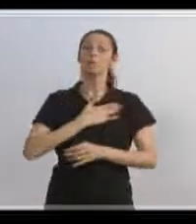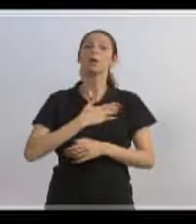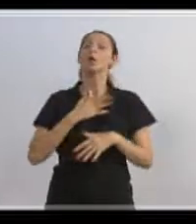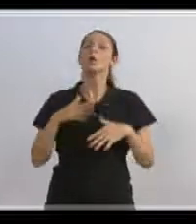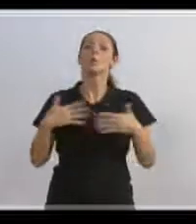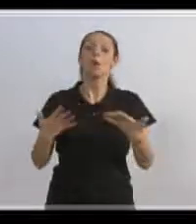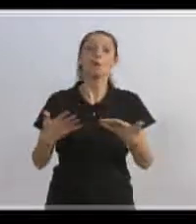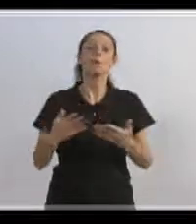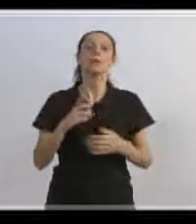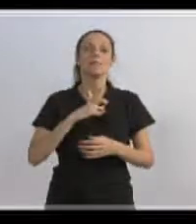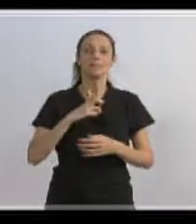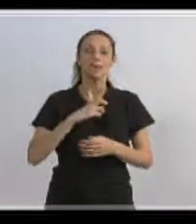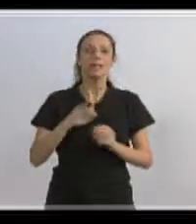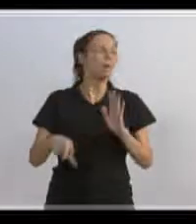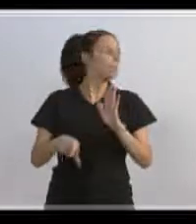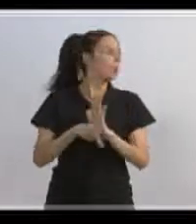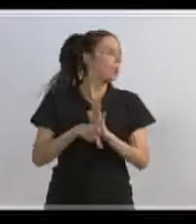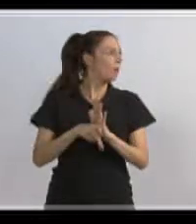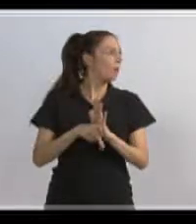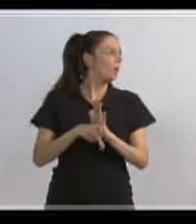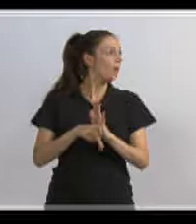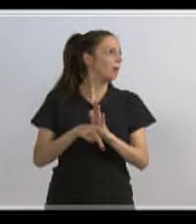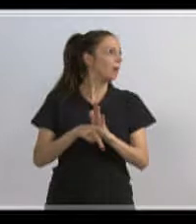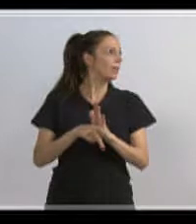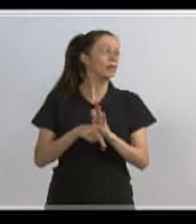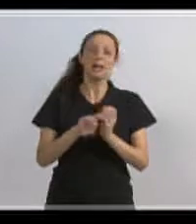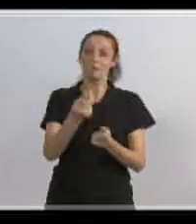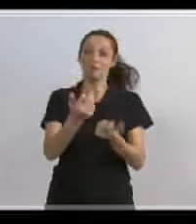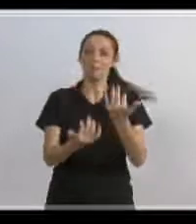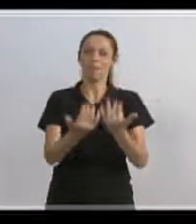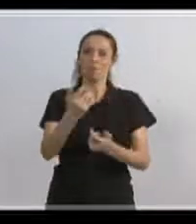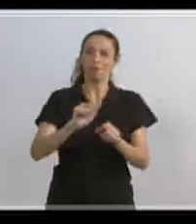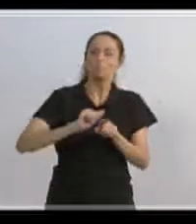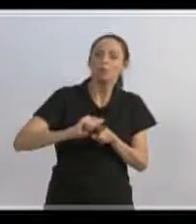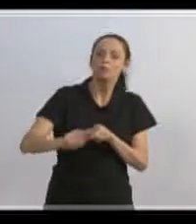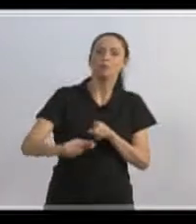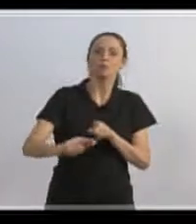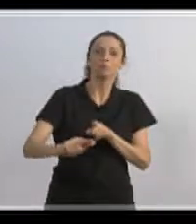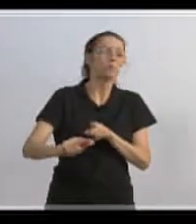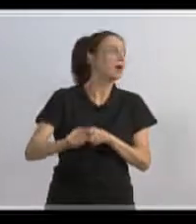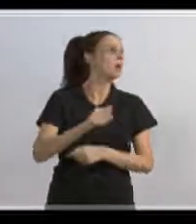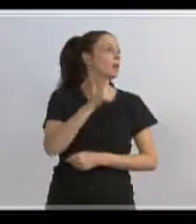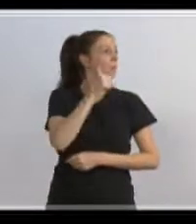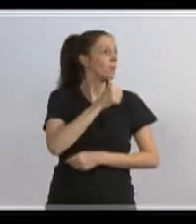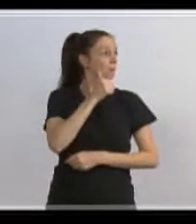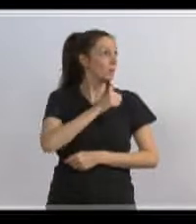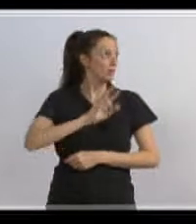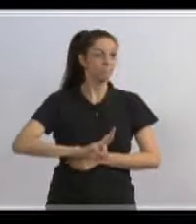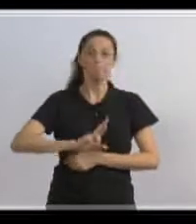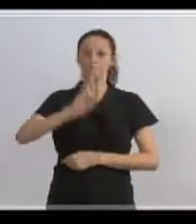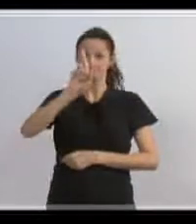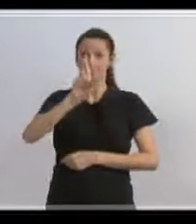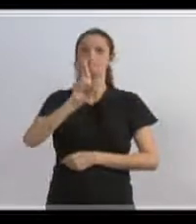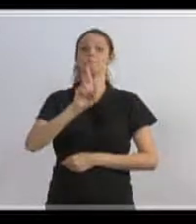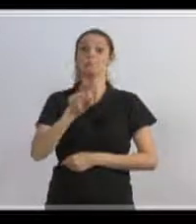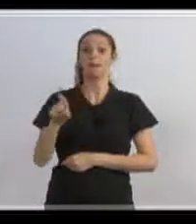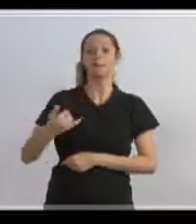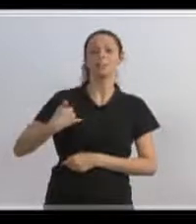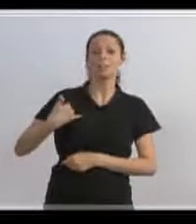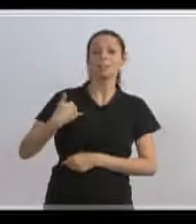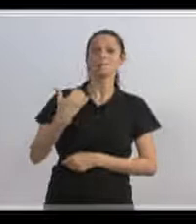da pira olímpica, que ficou sobre a responsabilidade da blumenauense Maria de Lourdes de Favere, de 67 anos.